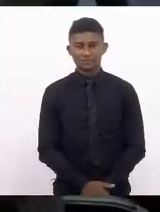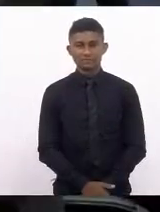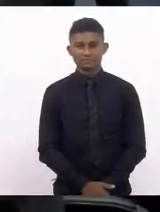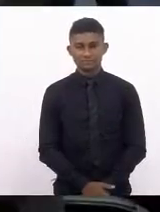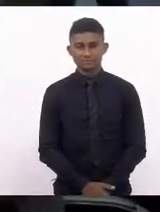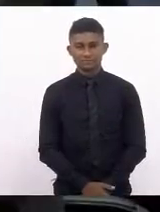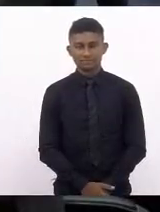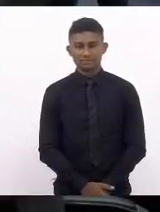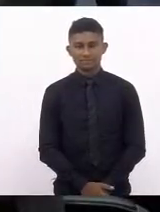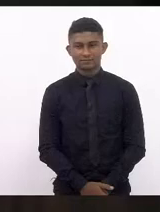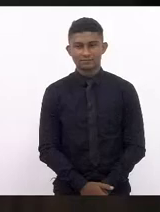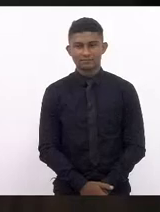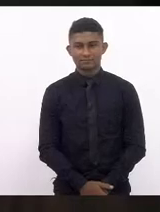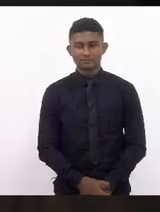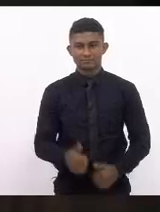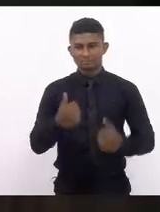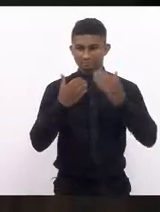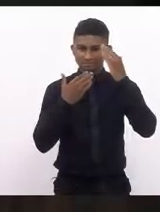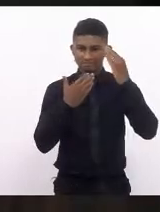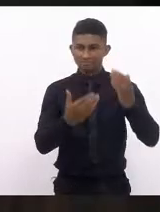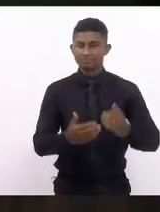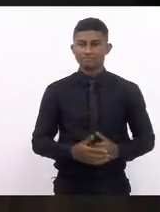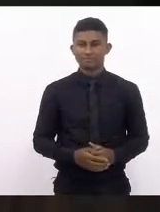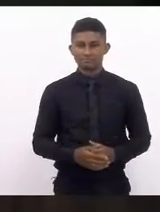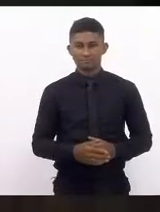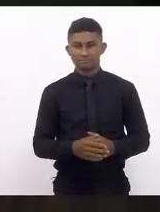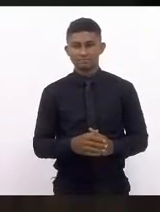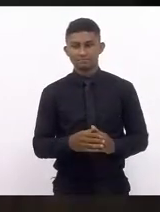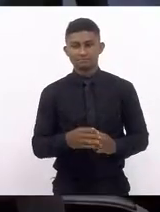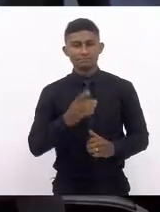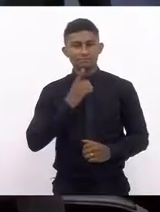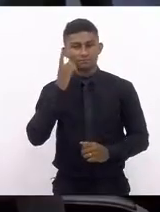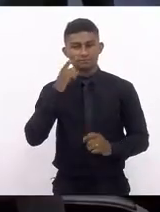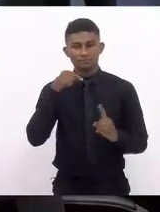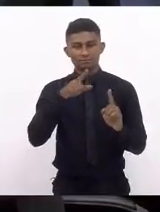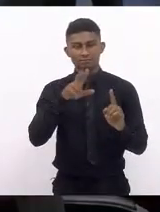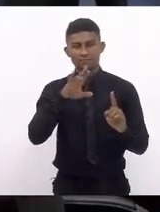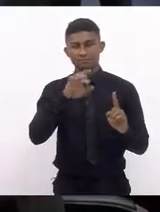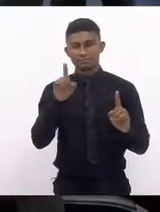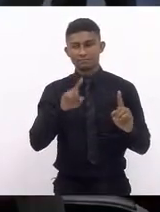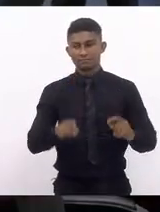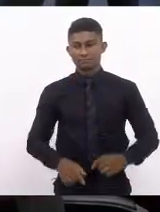favoráveis obrigado pela votação Deputado Luiz Paulo